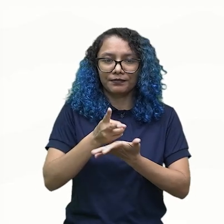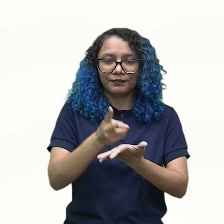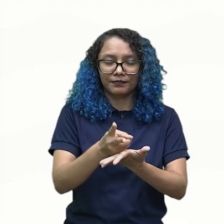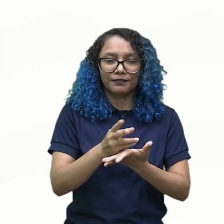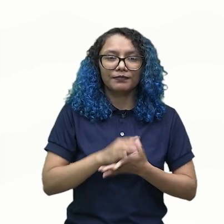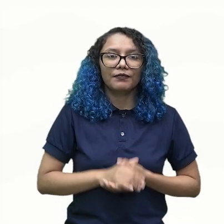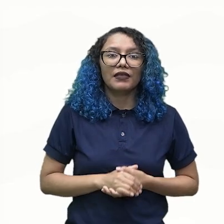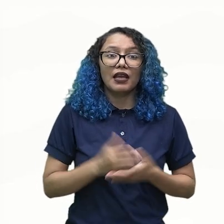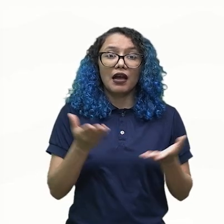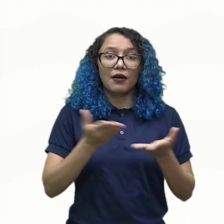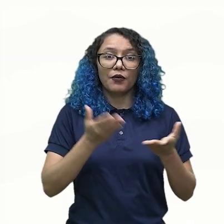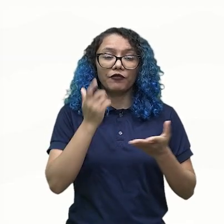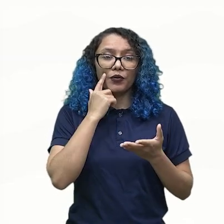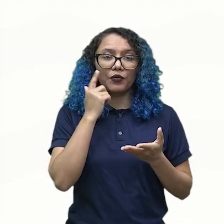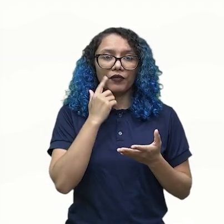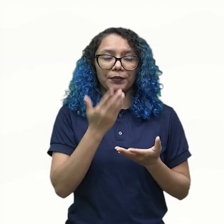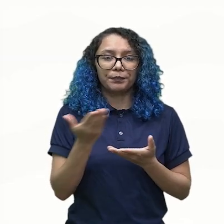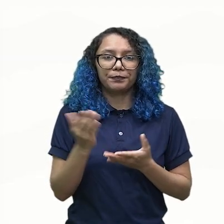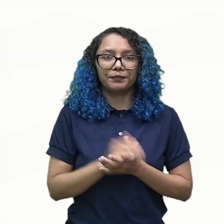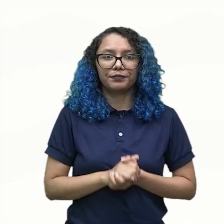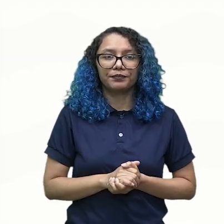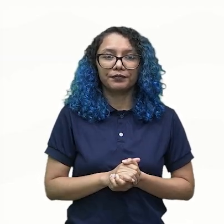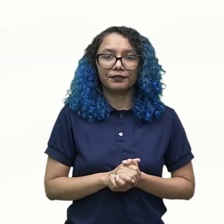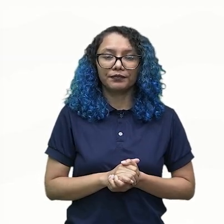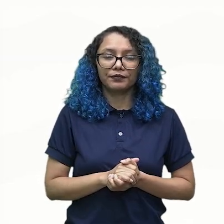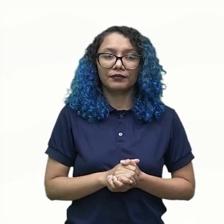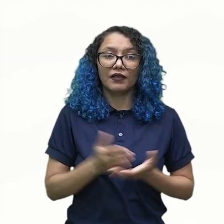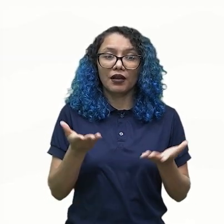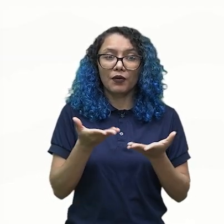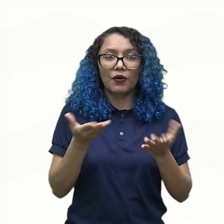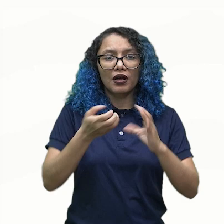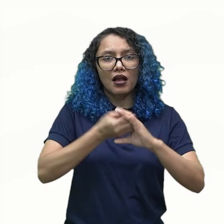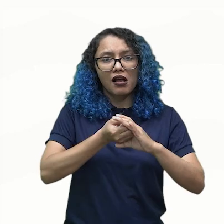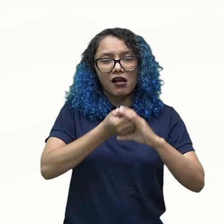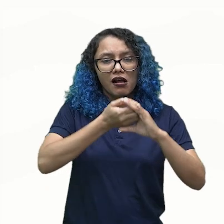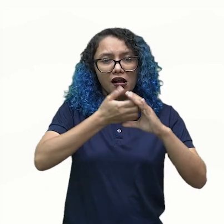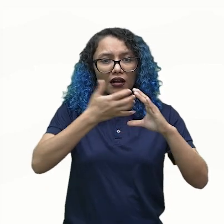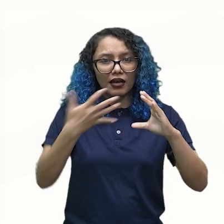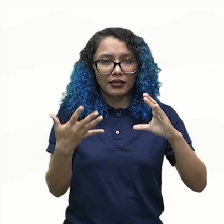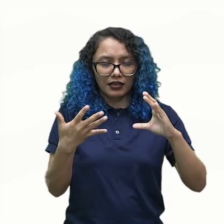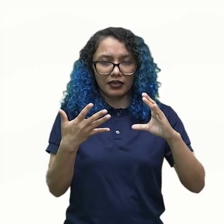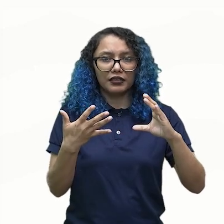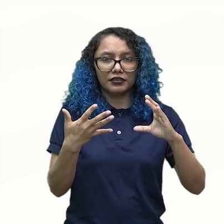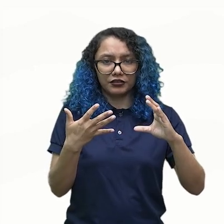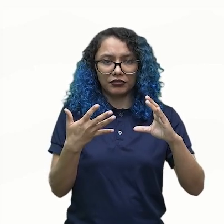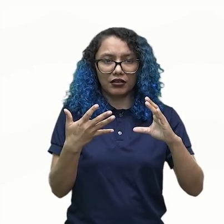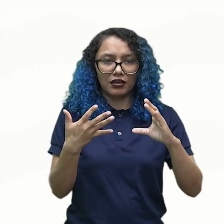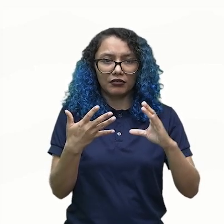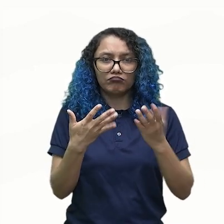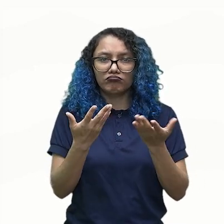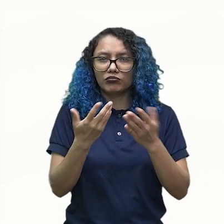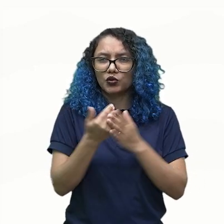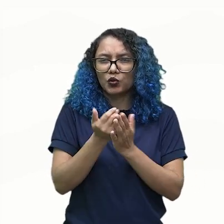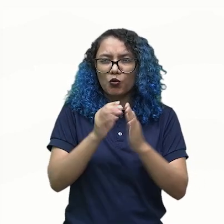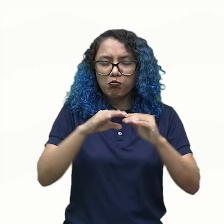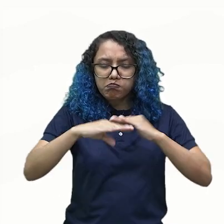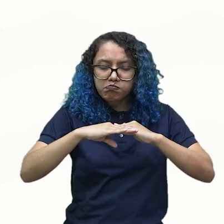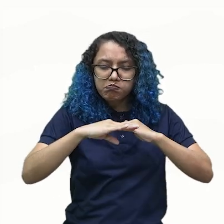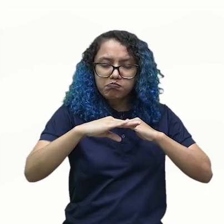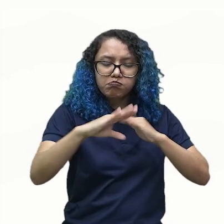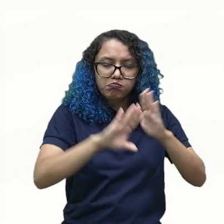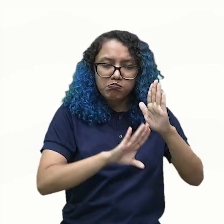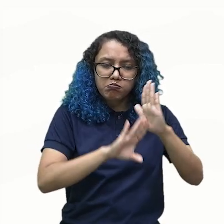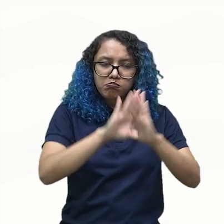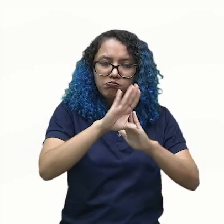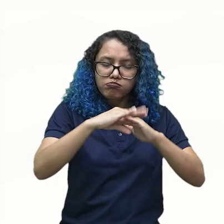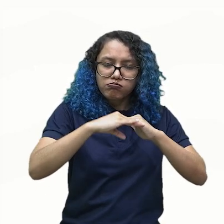frente, então, nós temos aqui o seguinte. Qual é a característica, então, desse crescimento linear? É